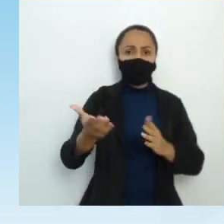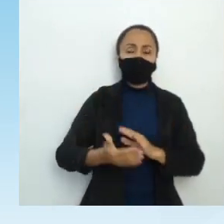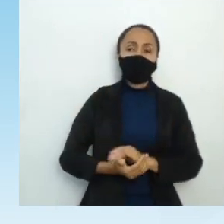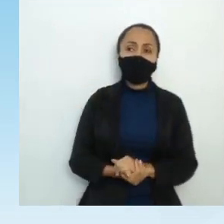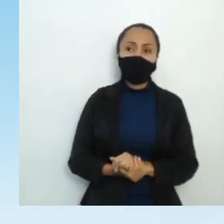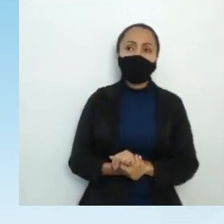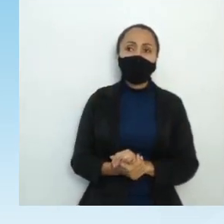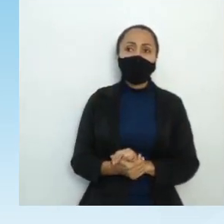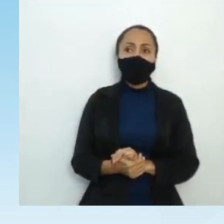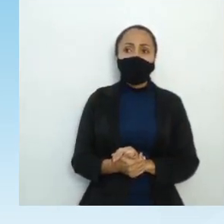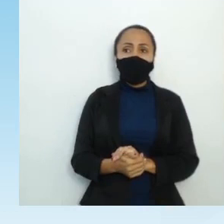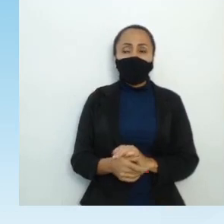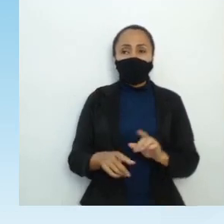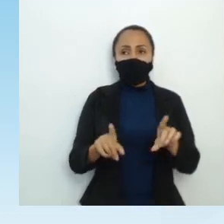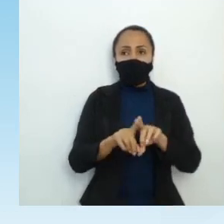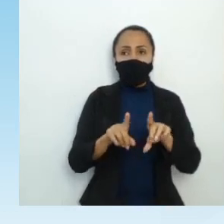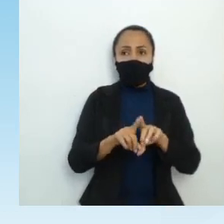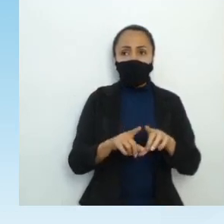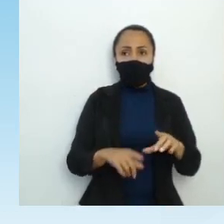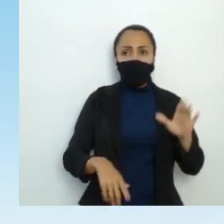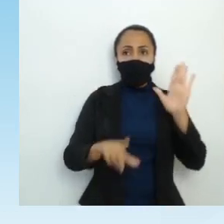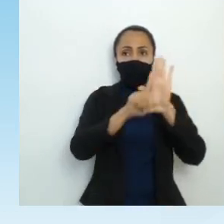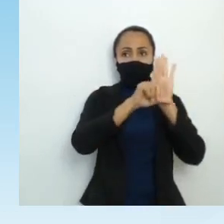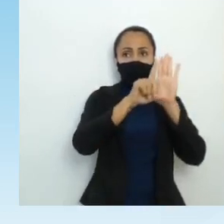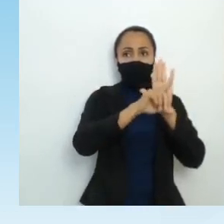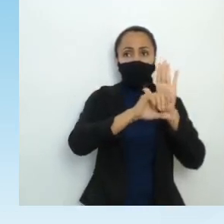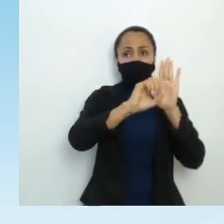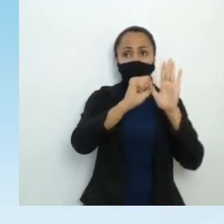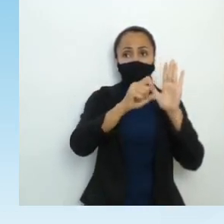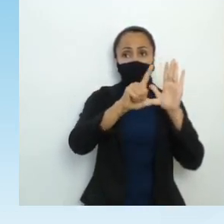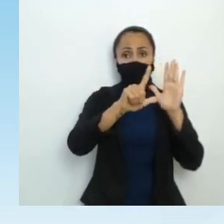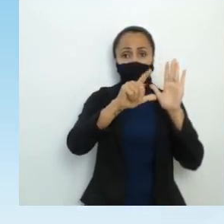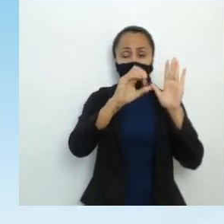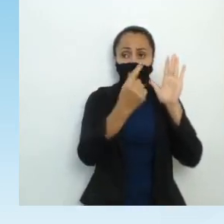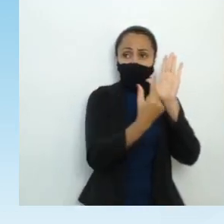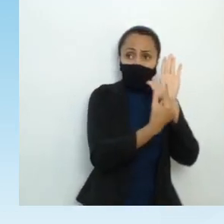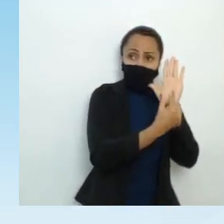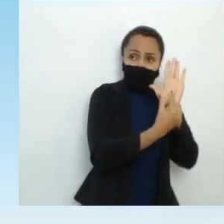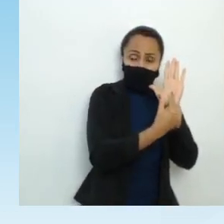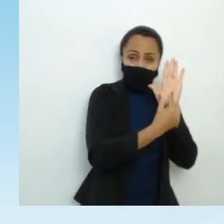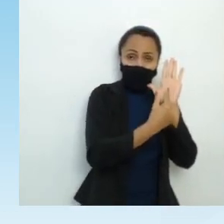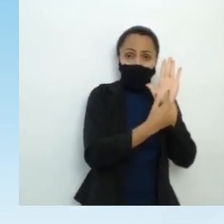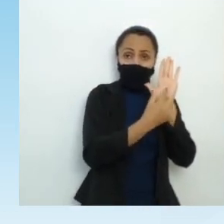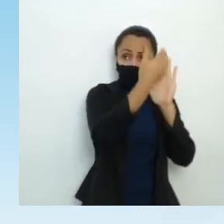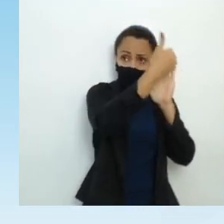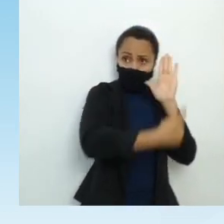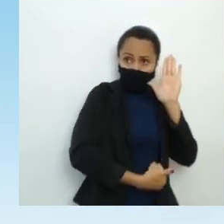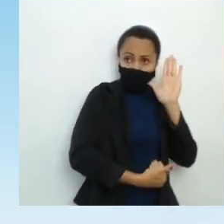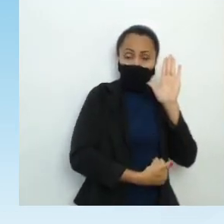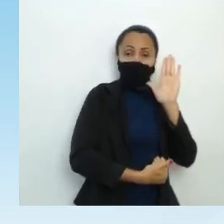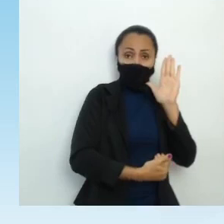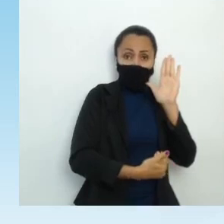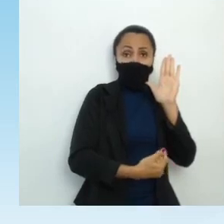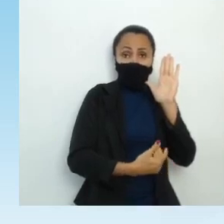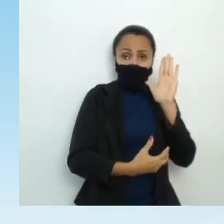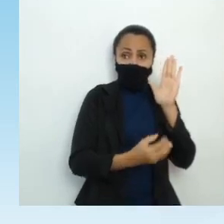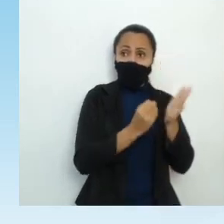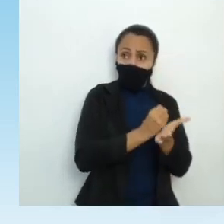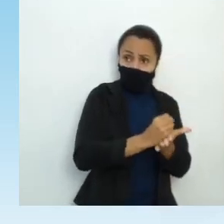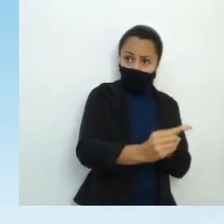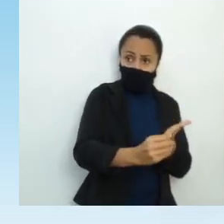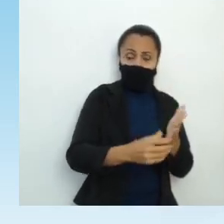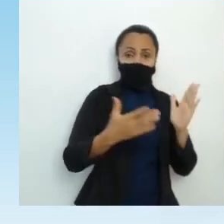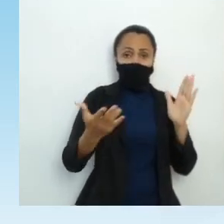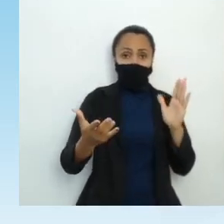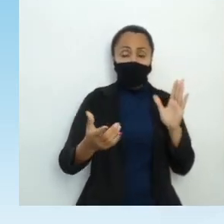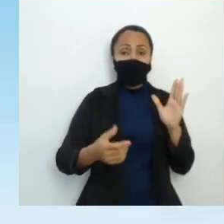todo documento vai ter que sair com um selo oficial e você paga para ter esse selo, senão aquele documento não tem caráter oficial. A lei do chá, que